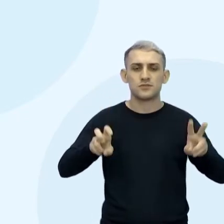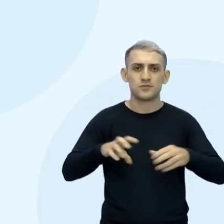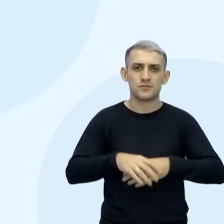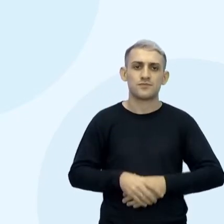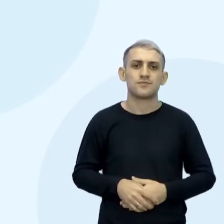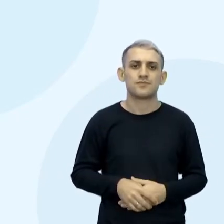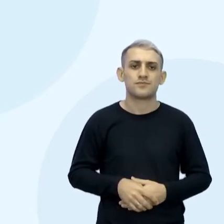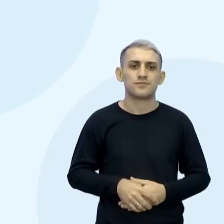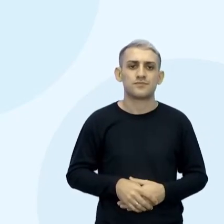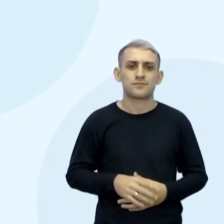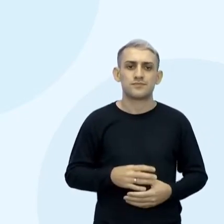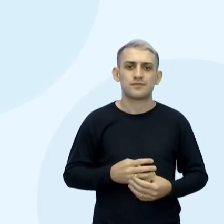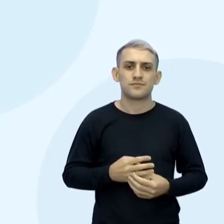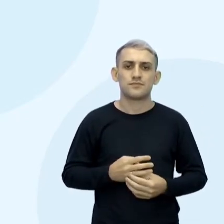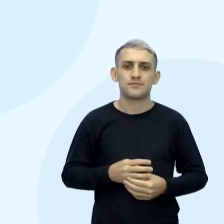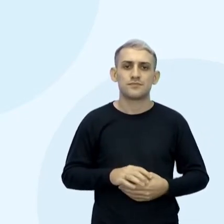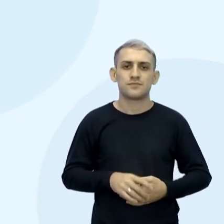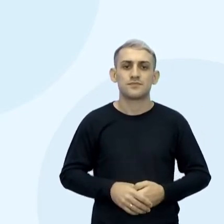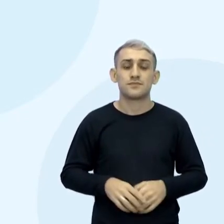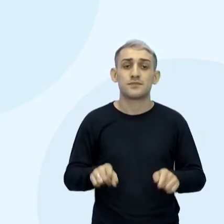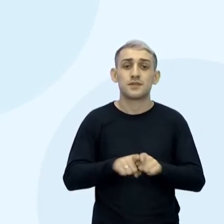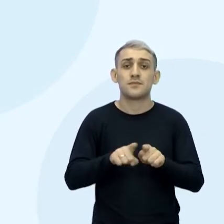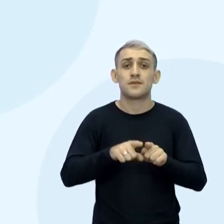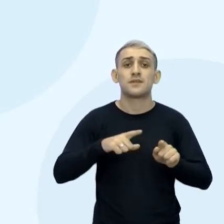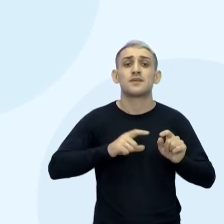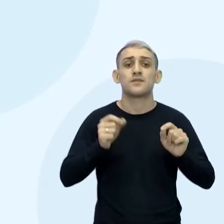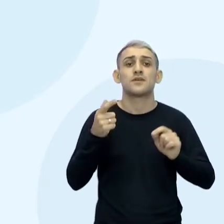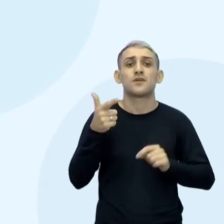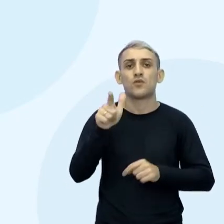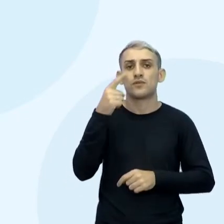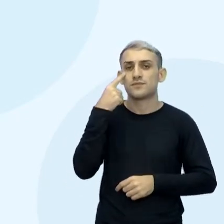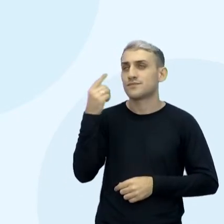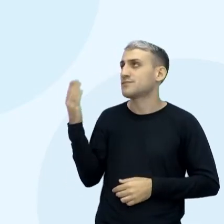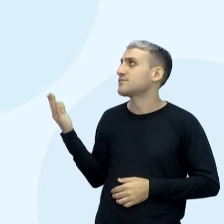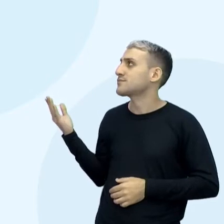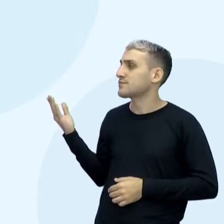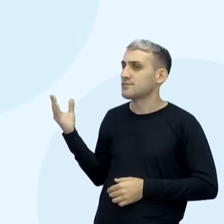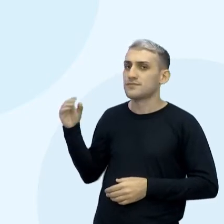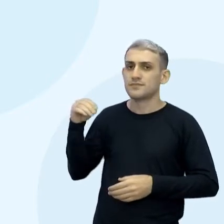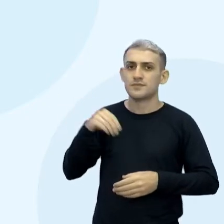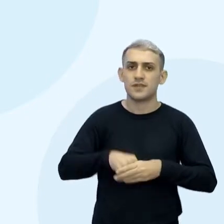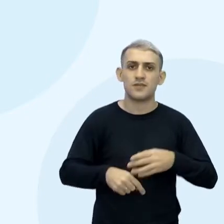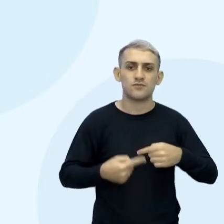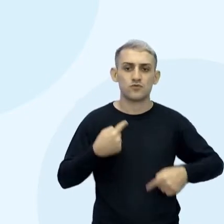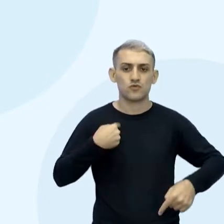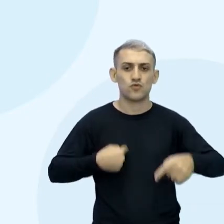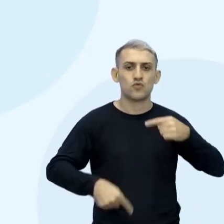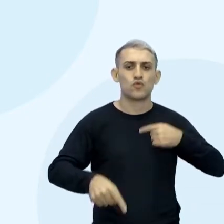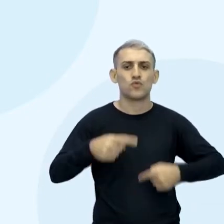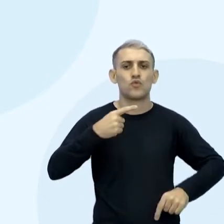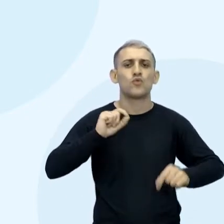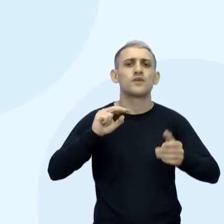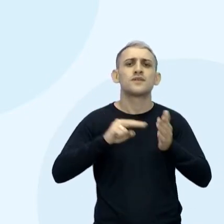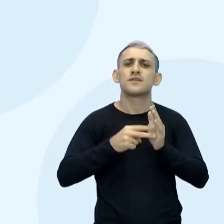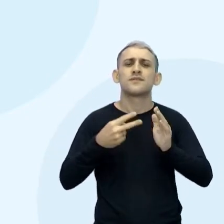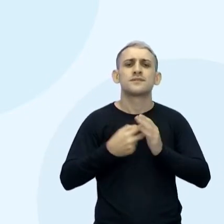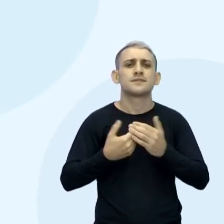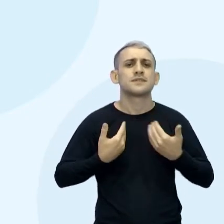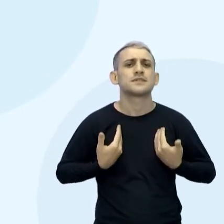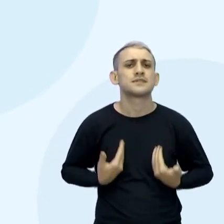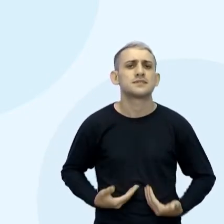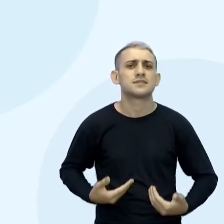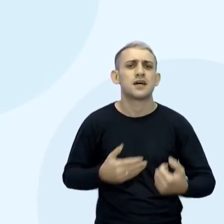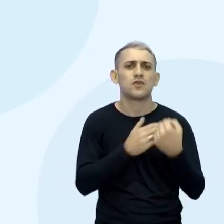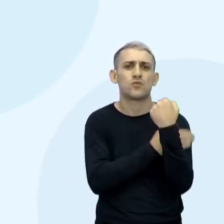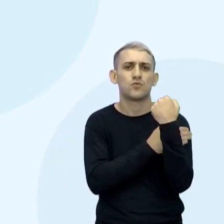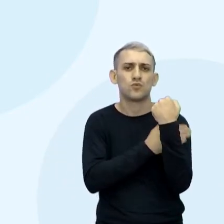Bom, e aí a gente tem essa interferência aí dentro do nosso organismo. O que é a fadiga muscular? É